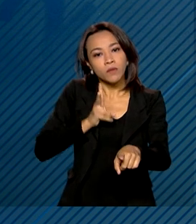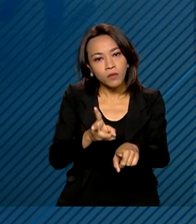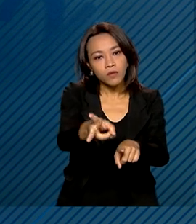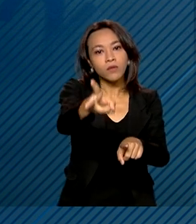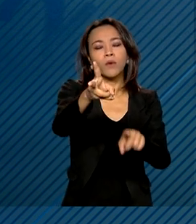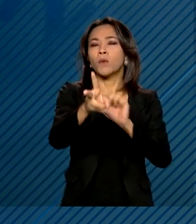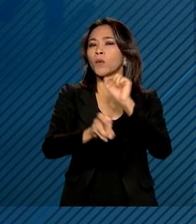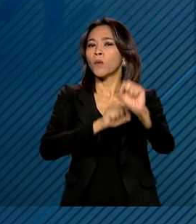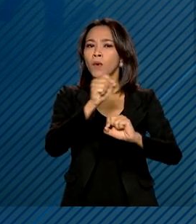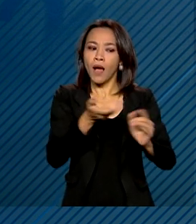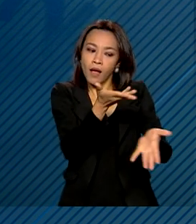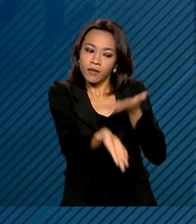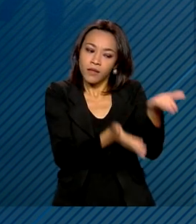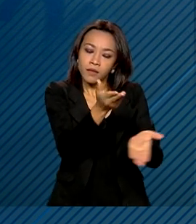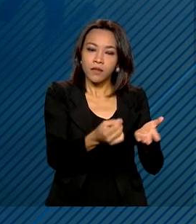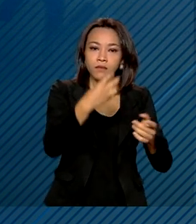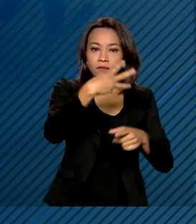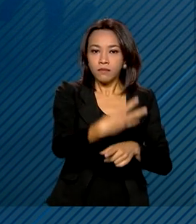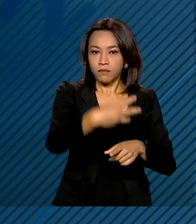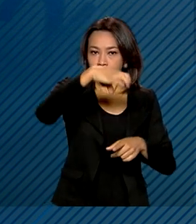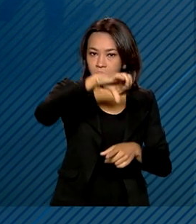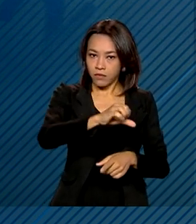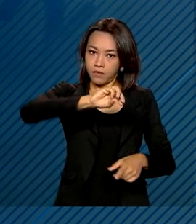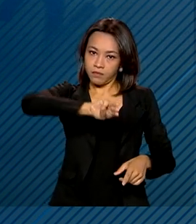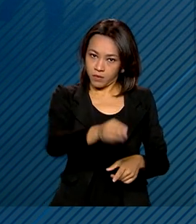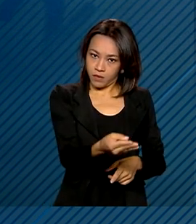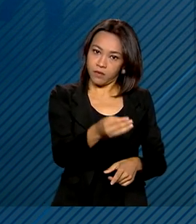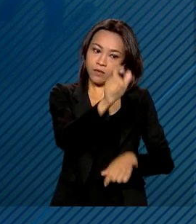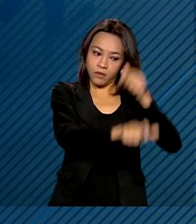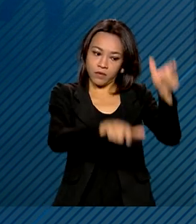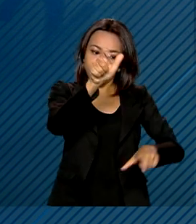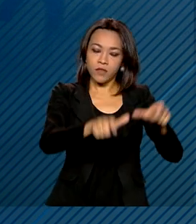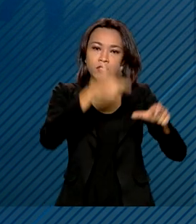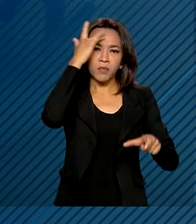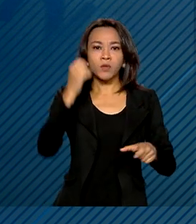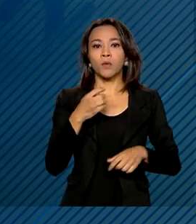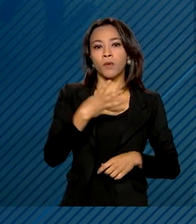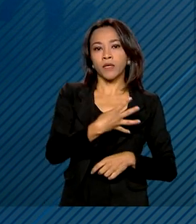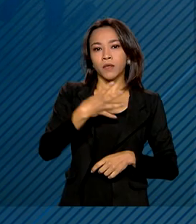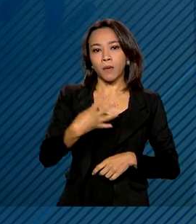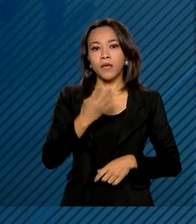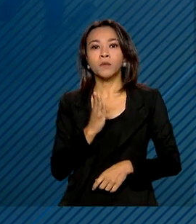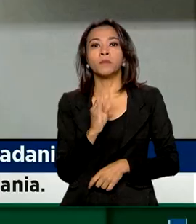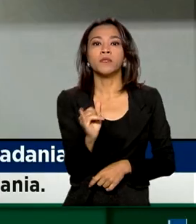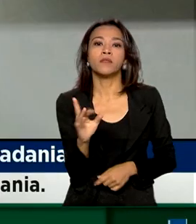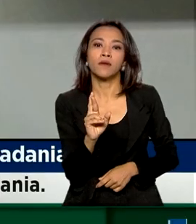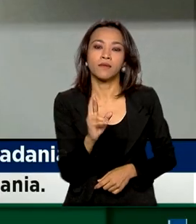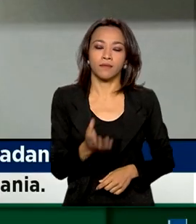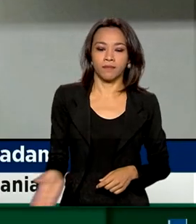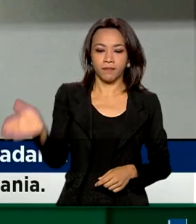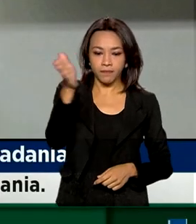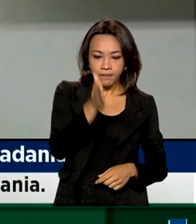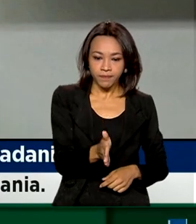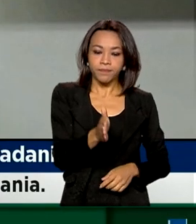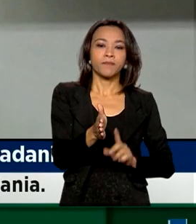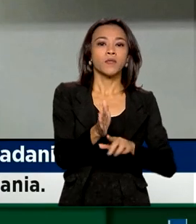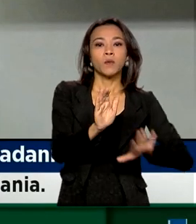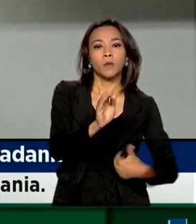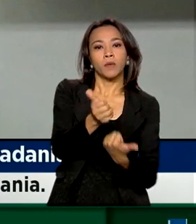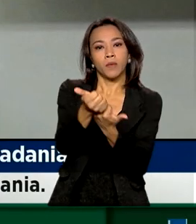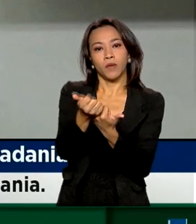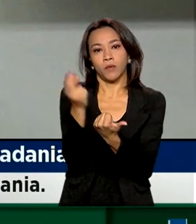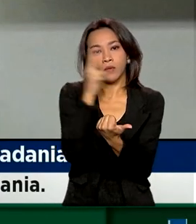atendendo 39 milhões de pessoas com 44 bilhões de reais. O auxílio emergencial